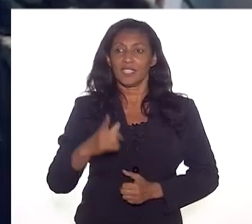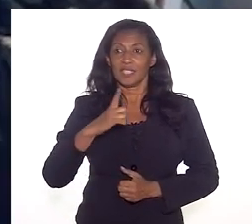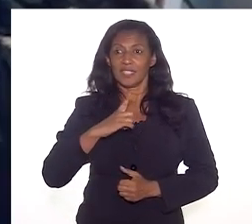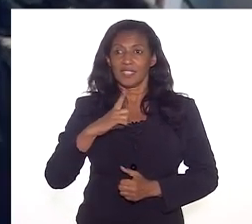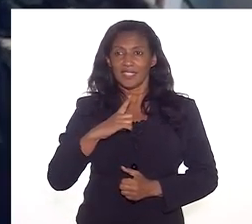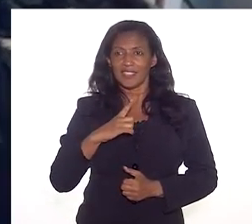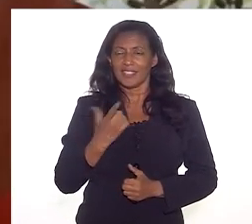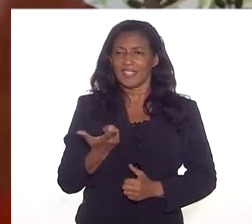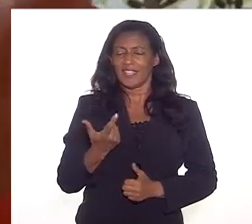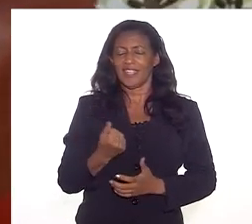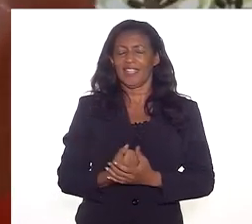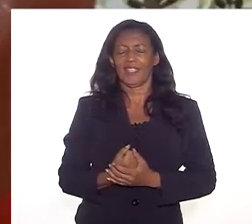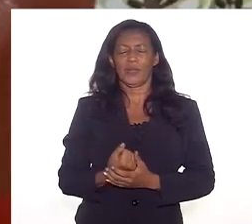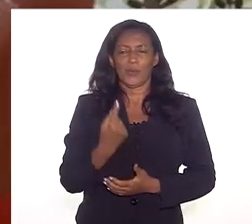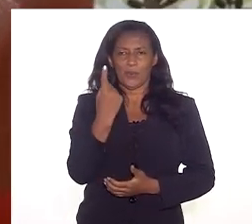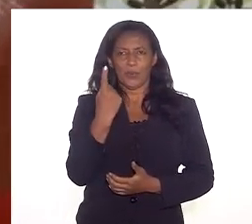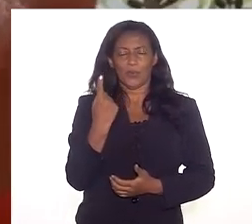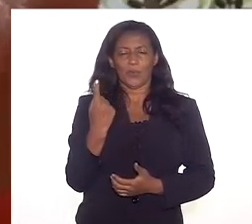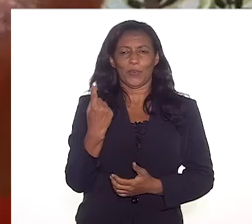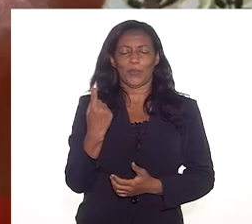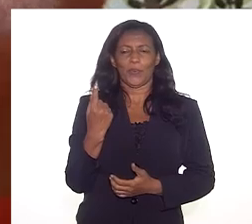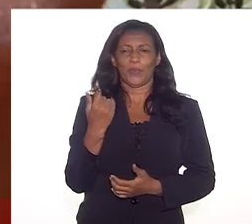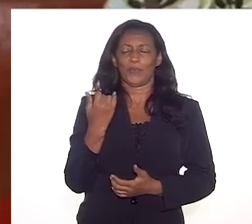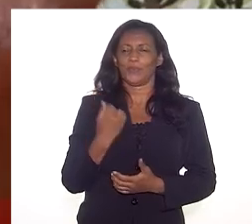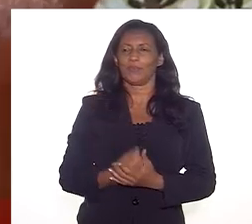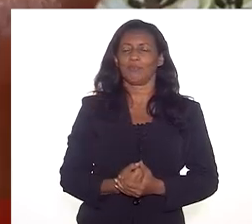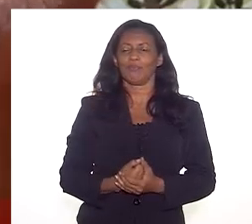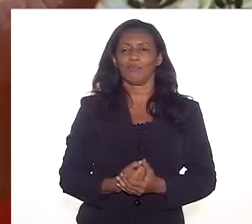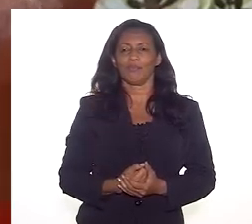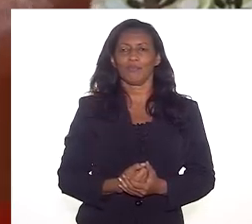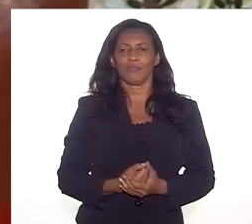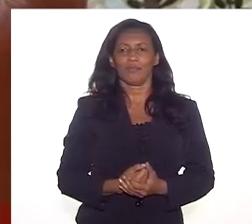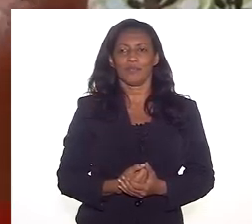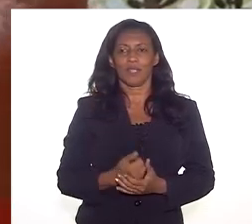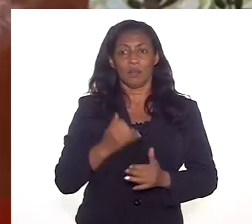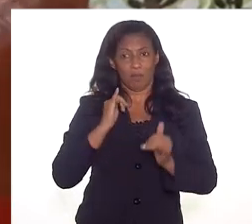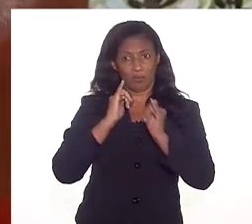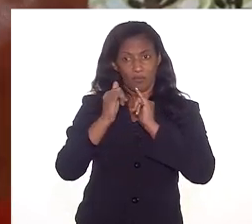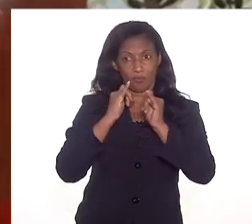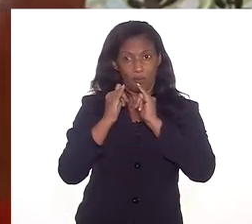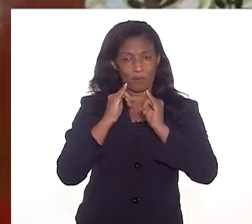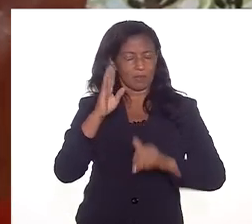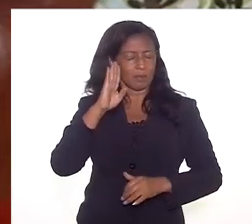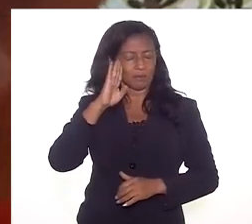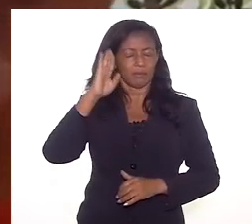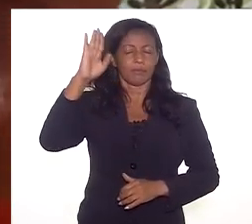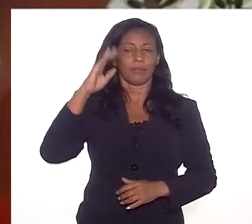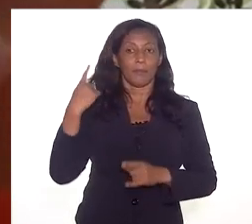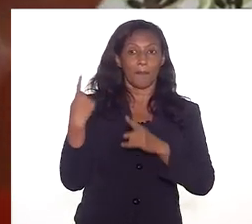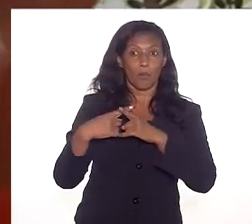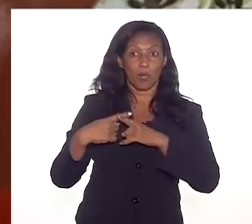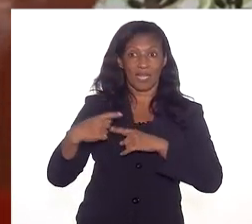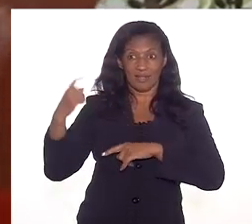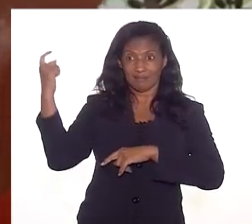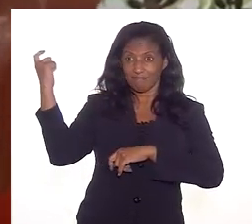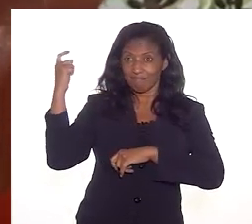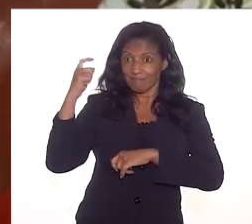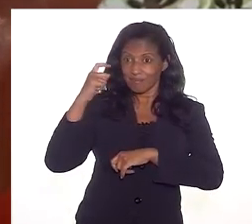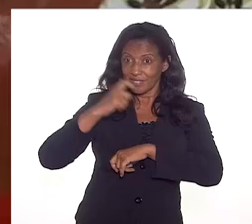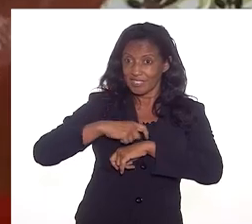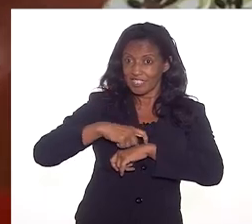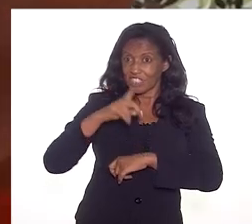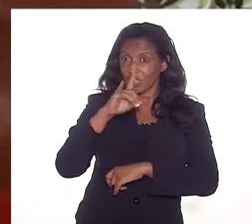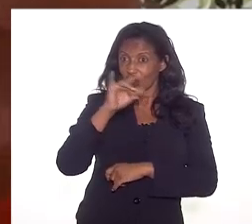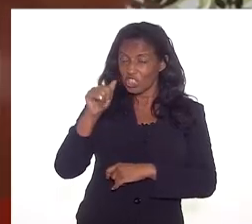dado, esse dado é fundamental, o Filó e Medeiros. Esse dado é fundamental. Porque nesse